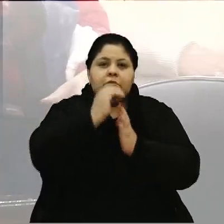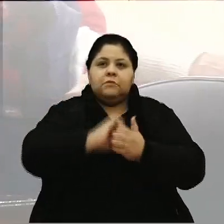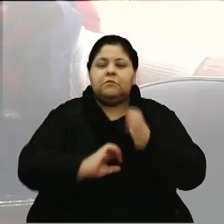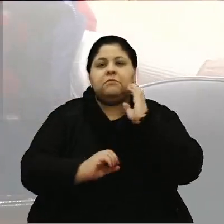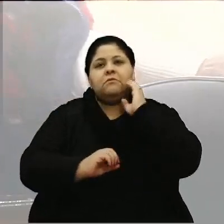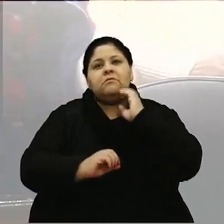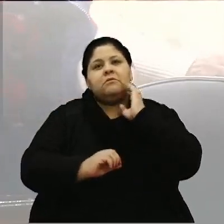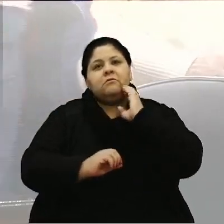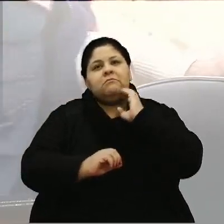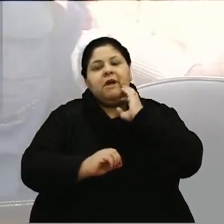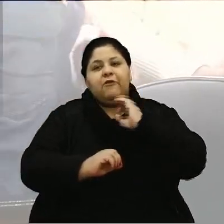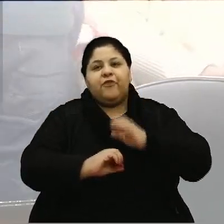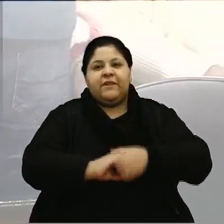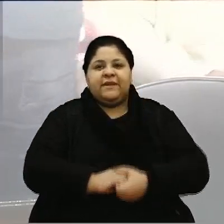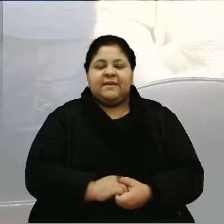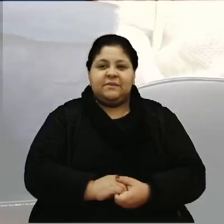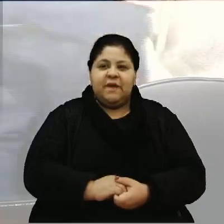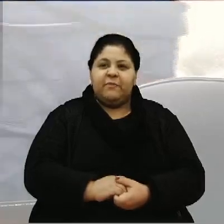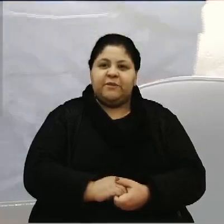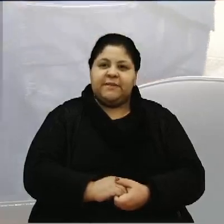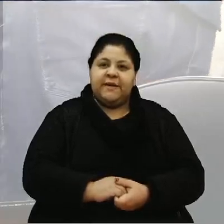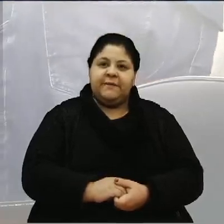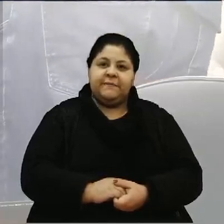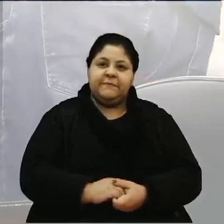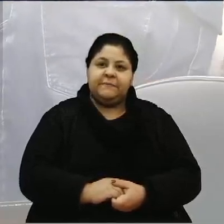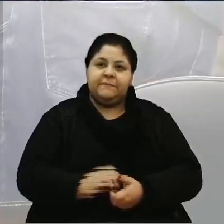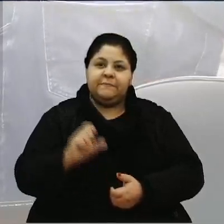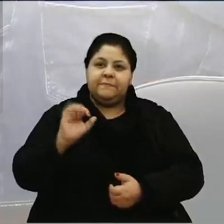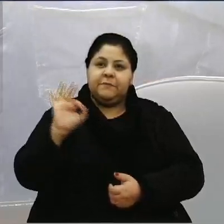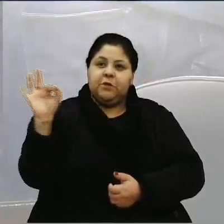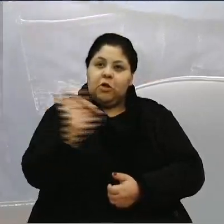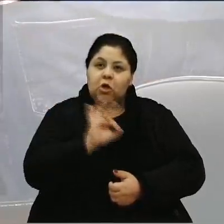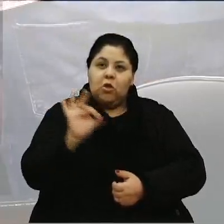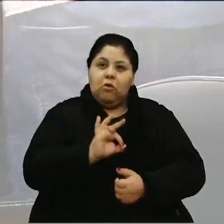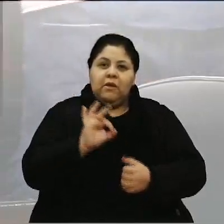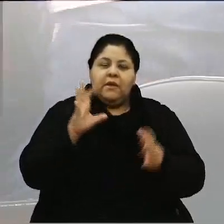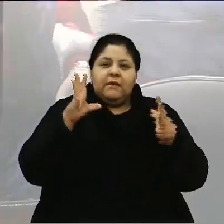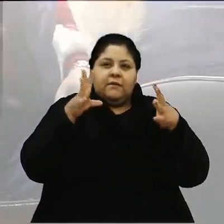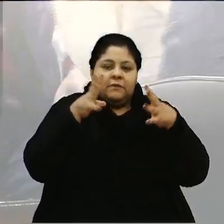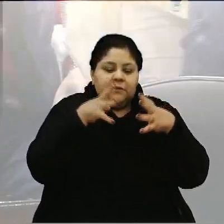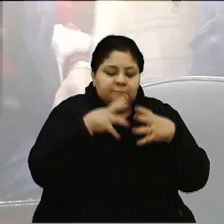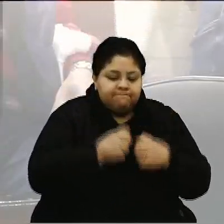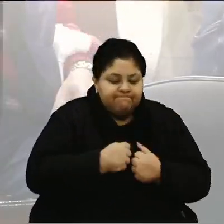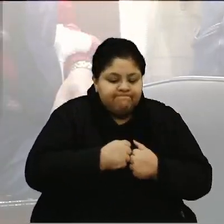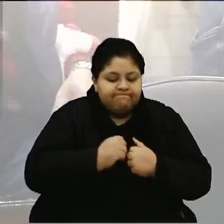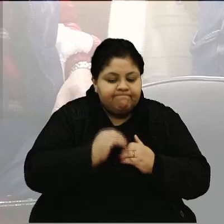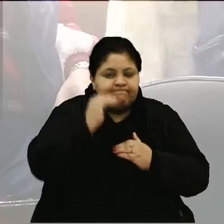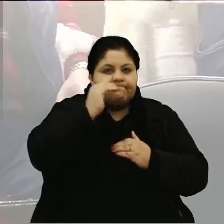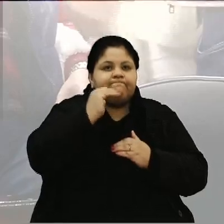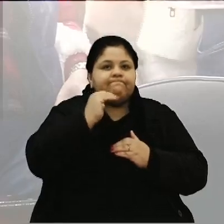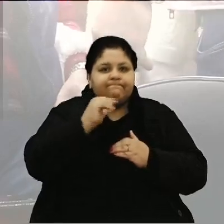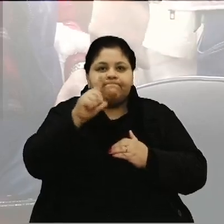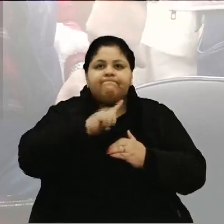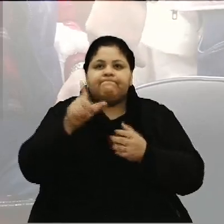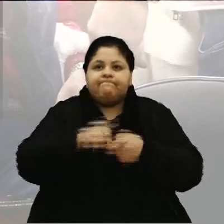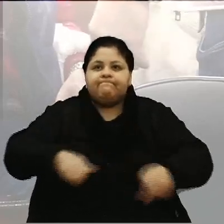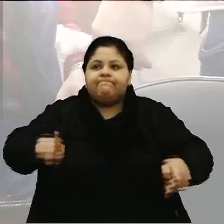prioridade, demora 10 meses. E o índice de depressão nos nossos idosos está altíssimo. Nós temos uma população